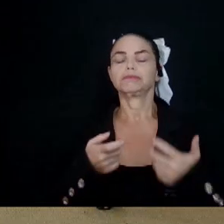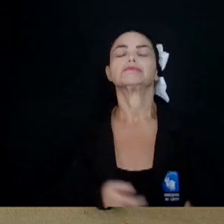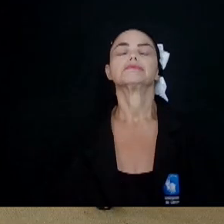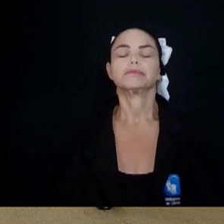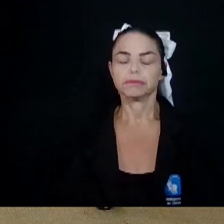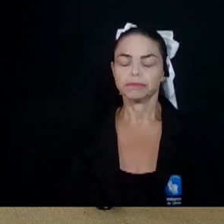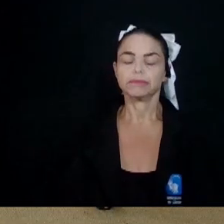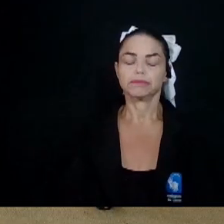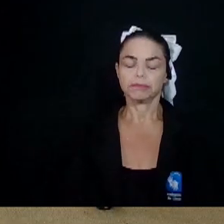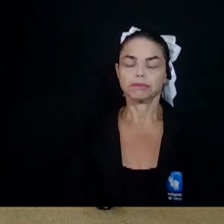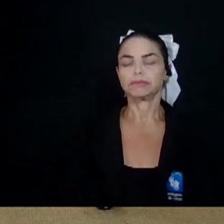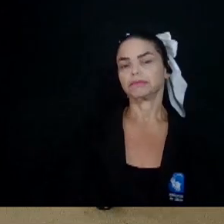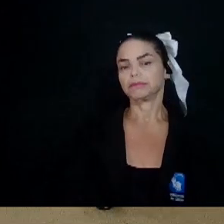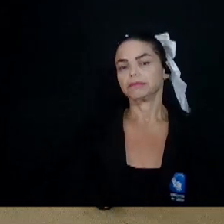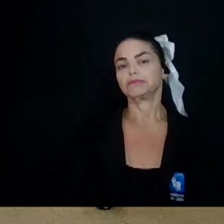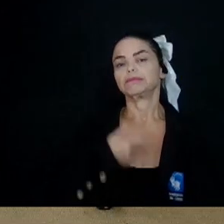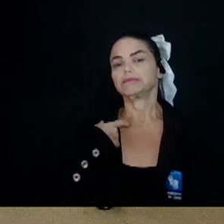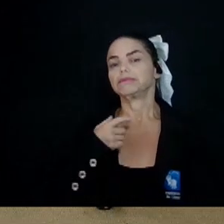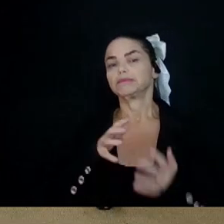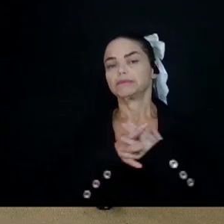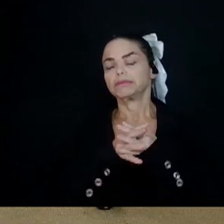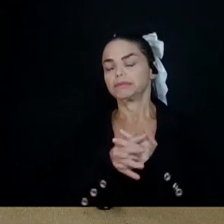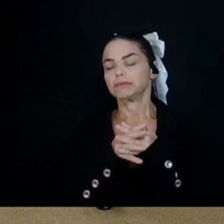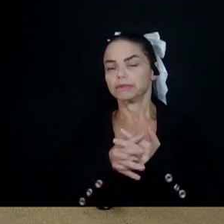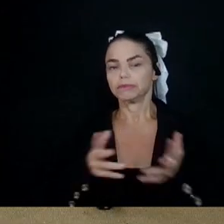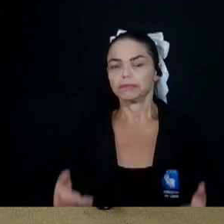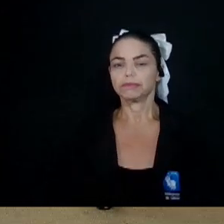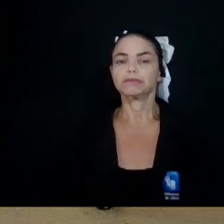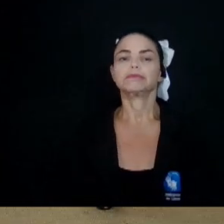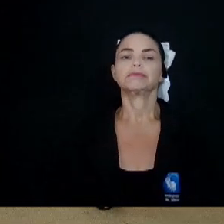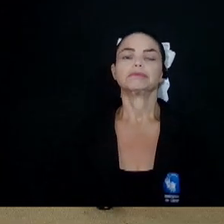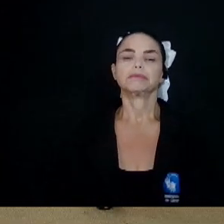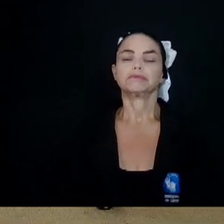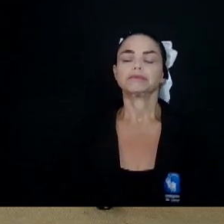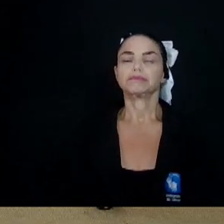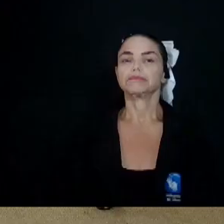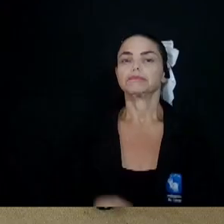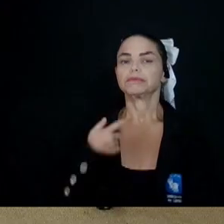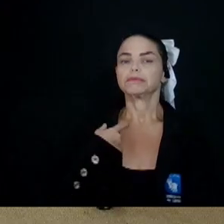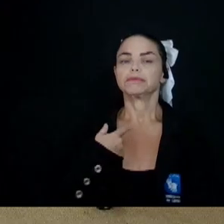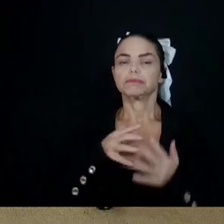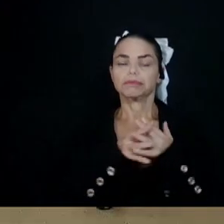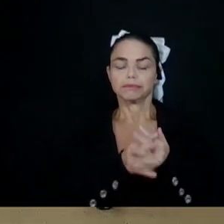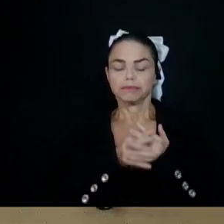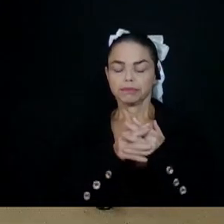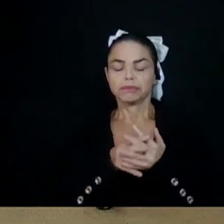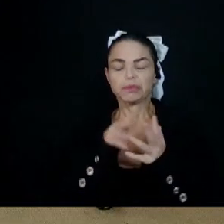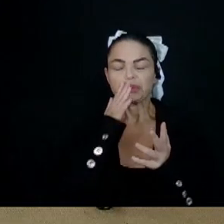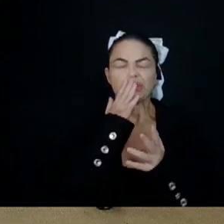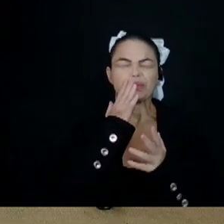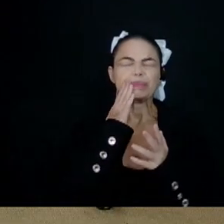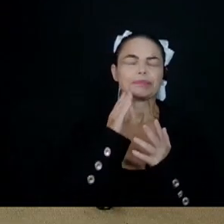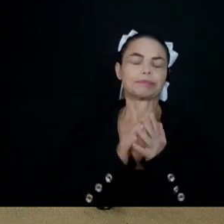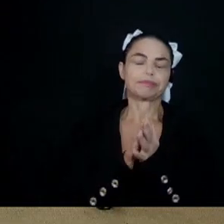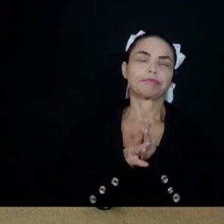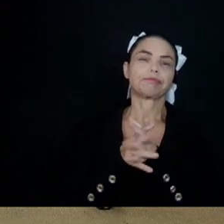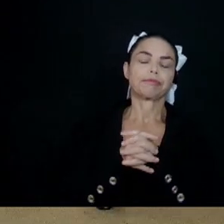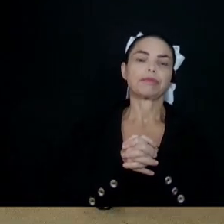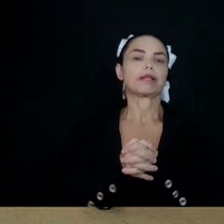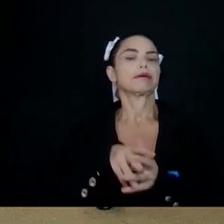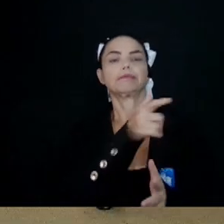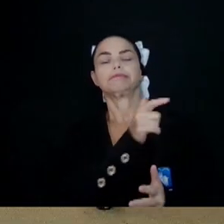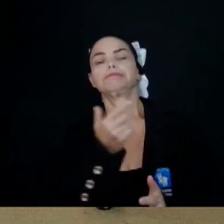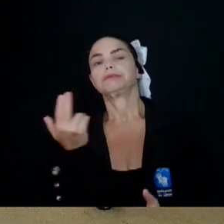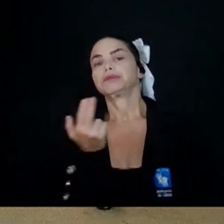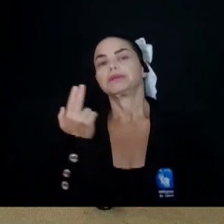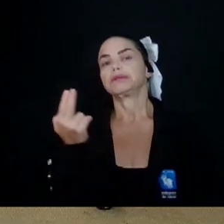e aí, de repente, acaba chegando em um ponto que não tem mais volta.